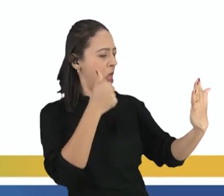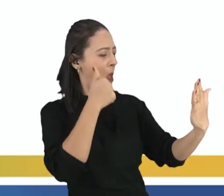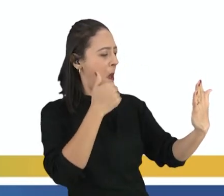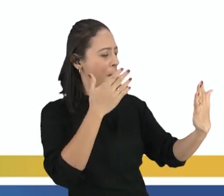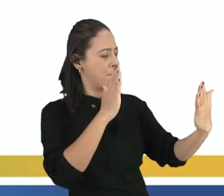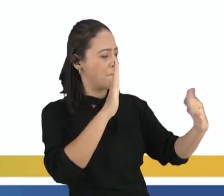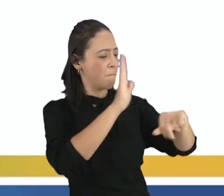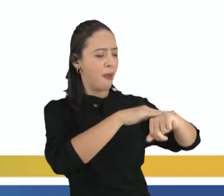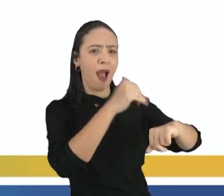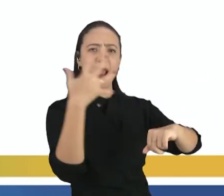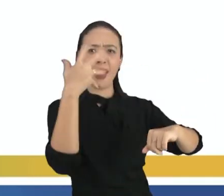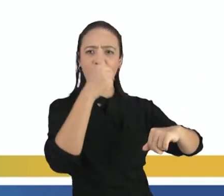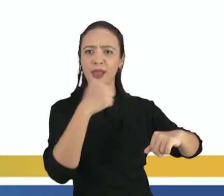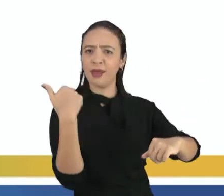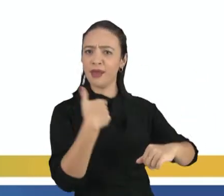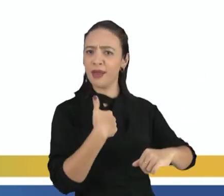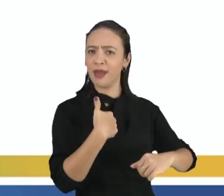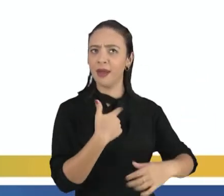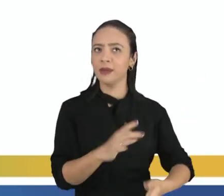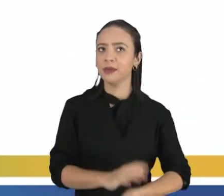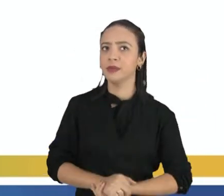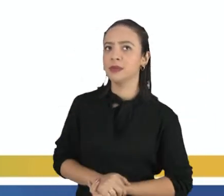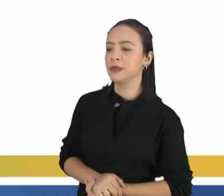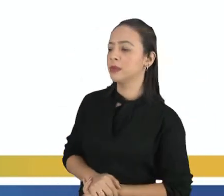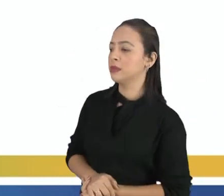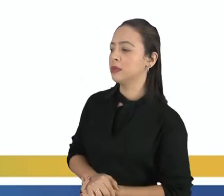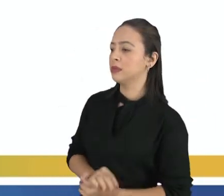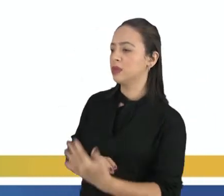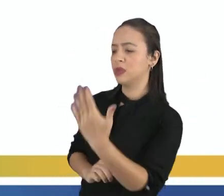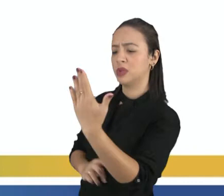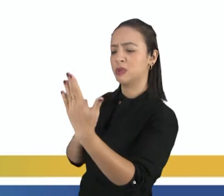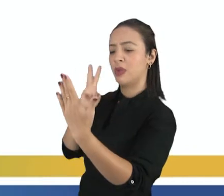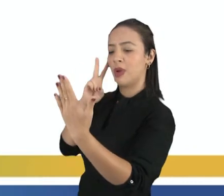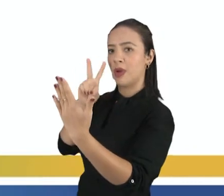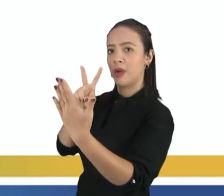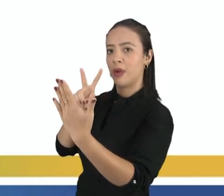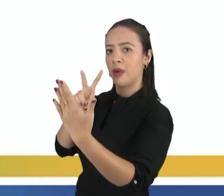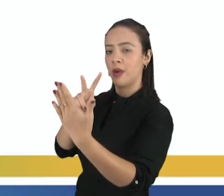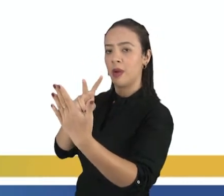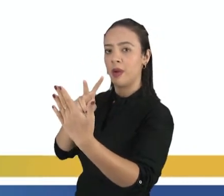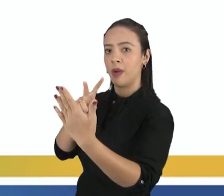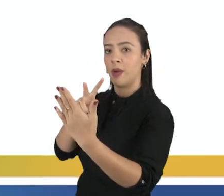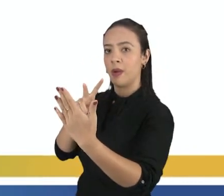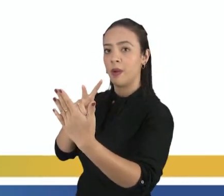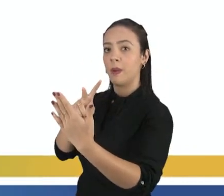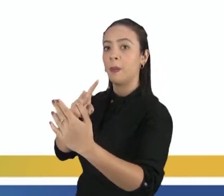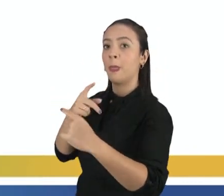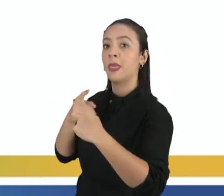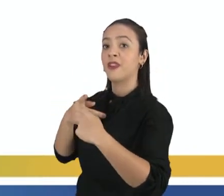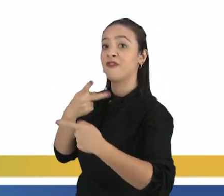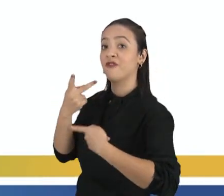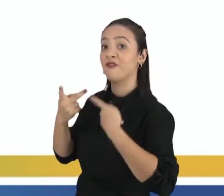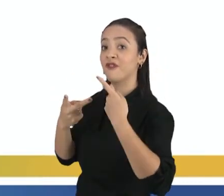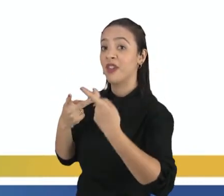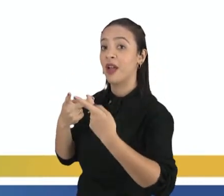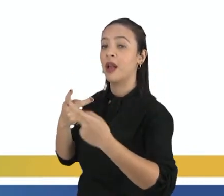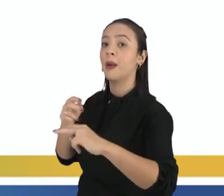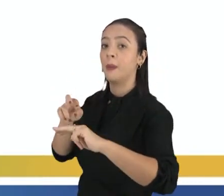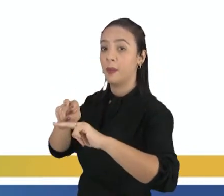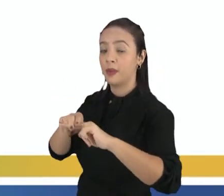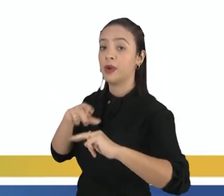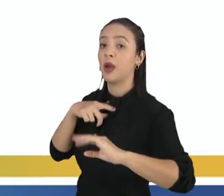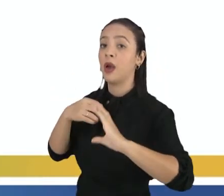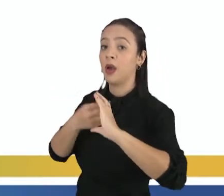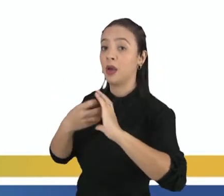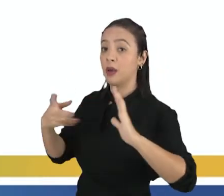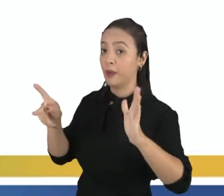que eu? No outro quadrinho, o espelho ele se personifica porque ele fala, então uma